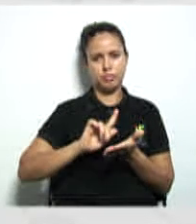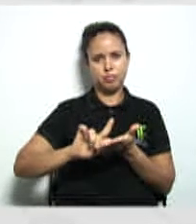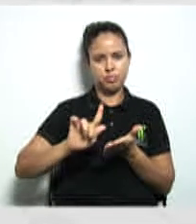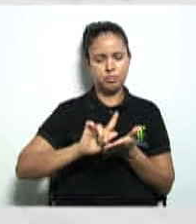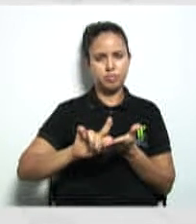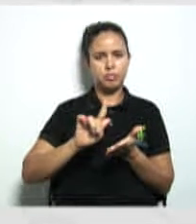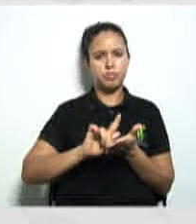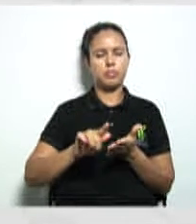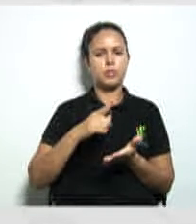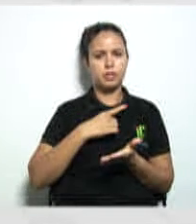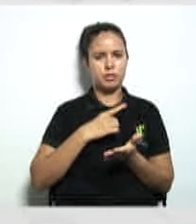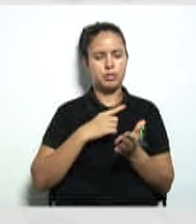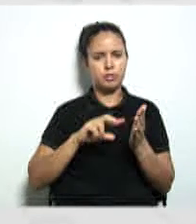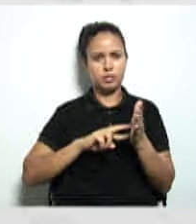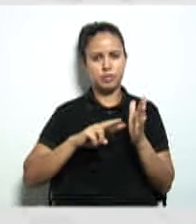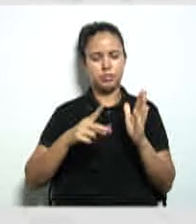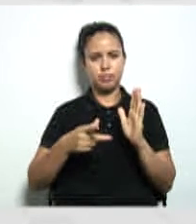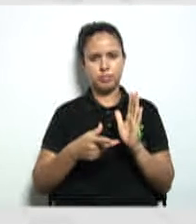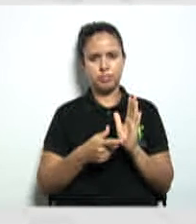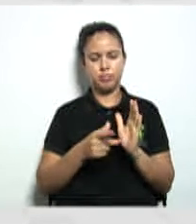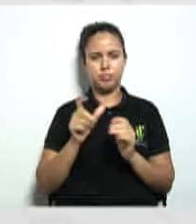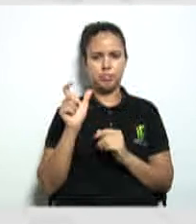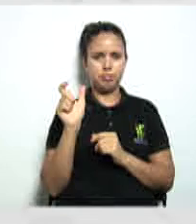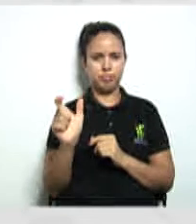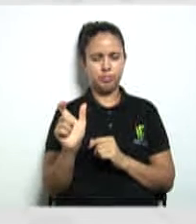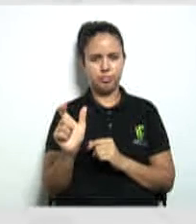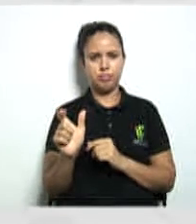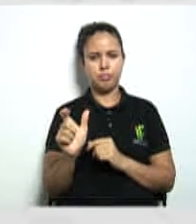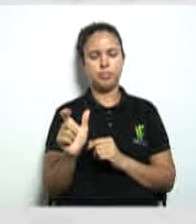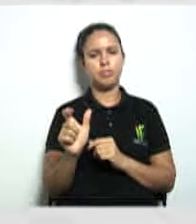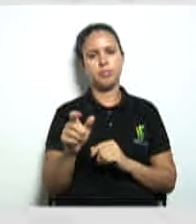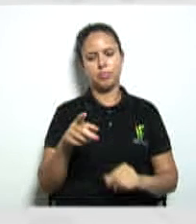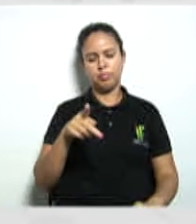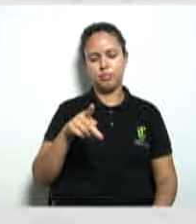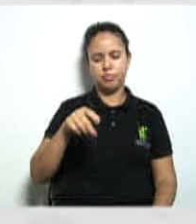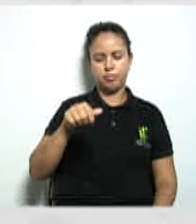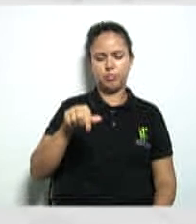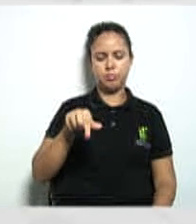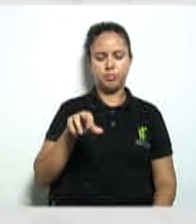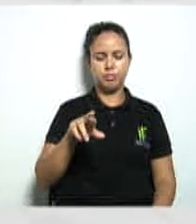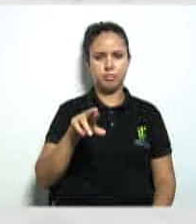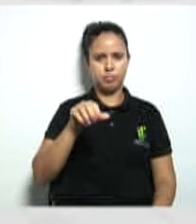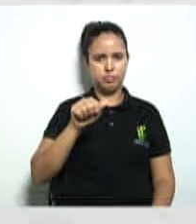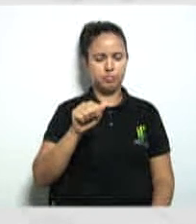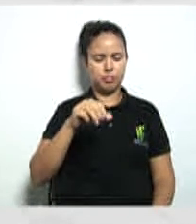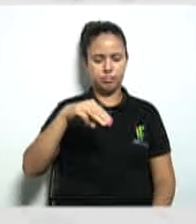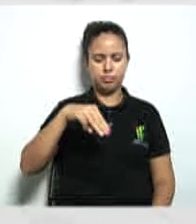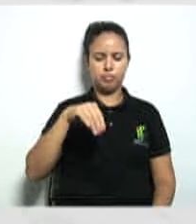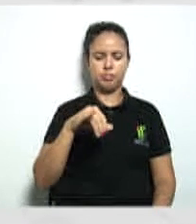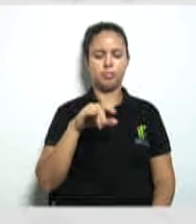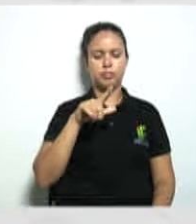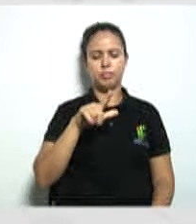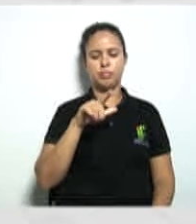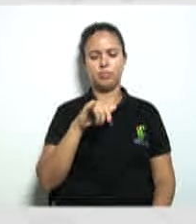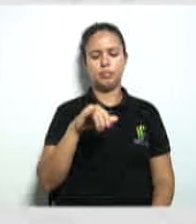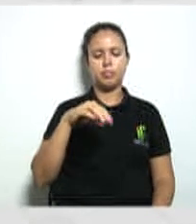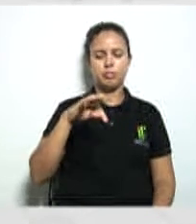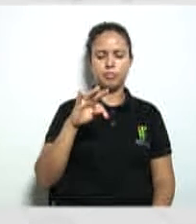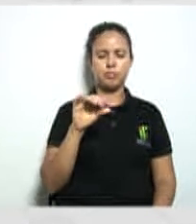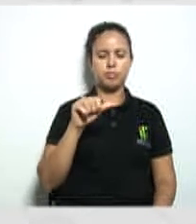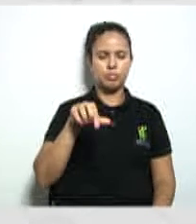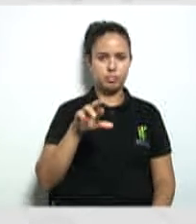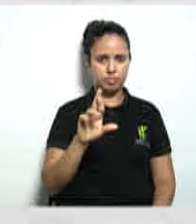ter o significado dessa palavrinha aí, paramilitar, tá bom? E ainda, na